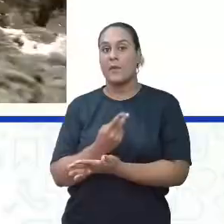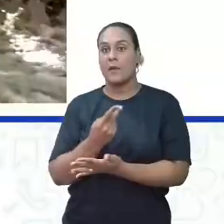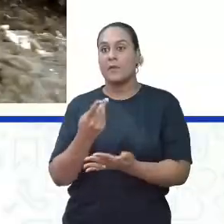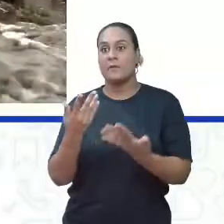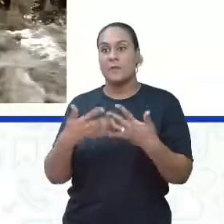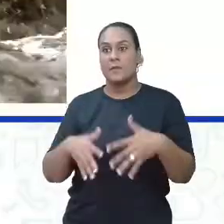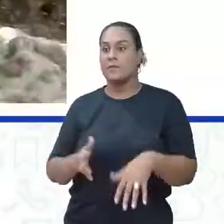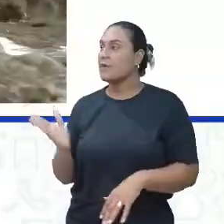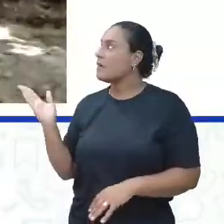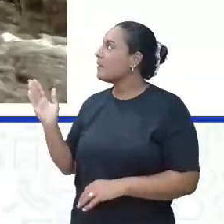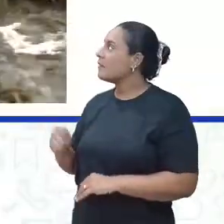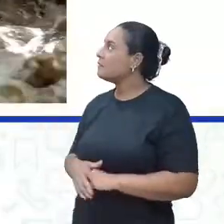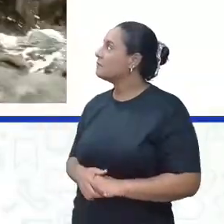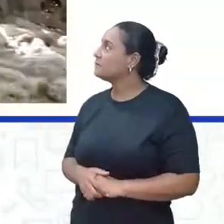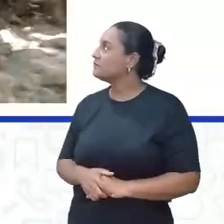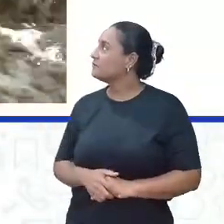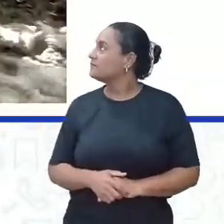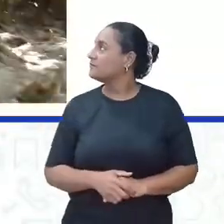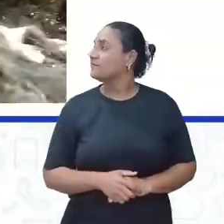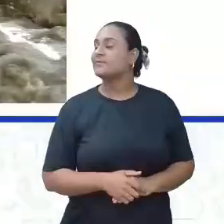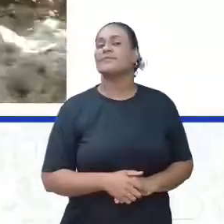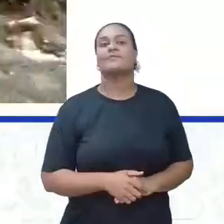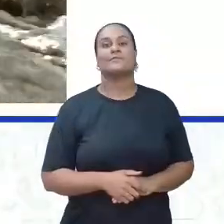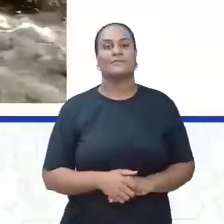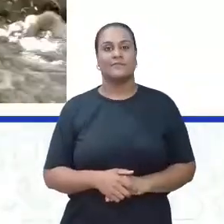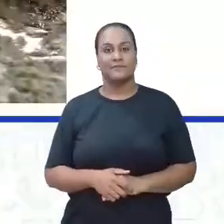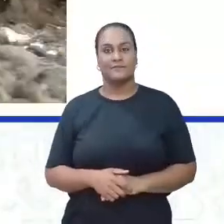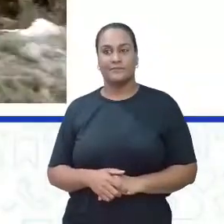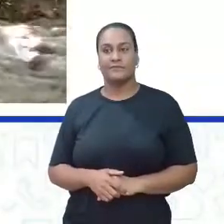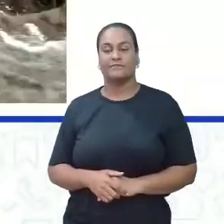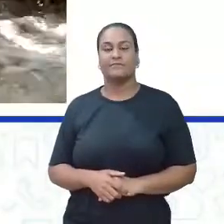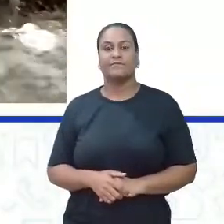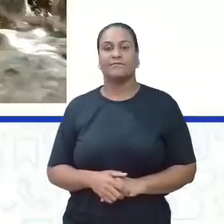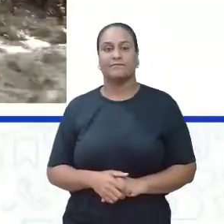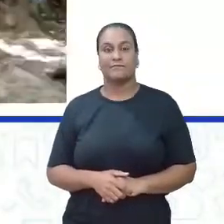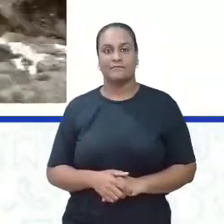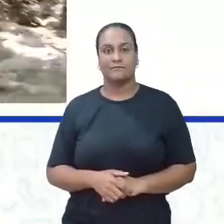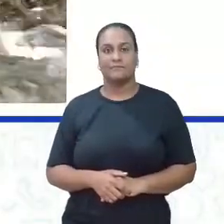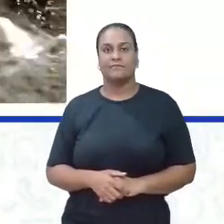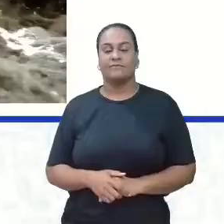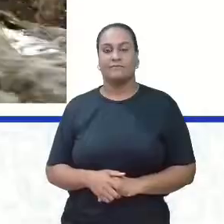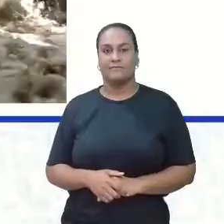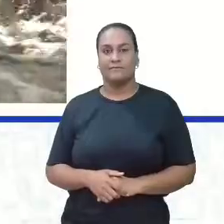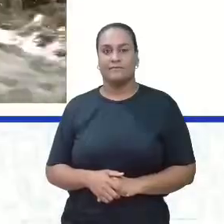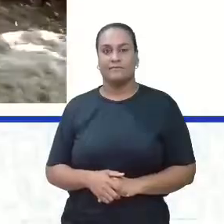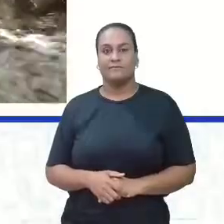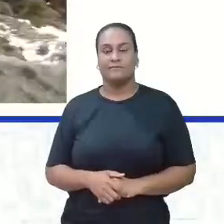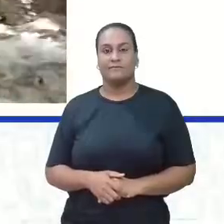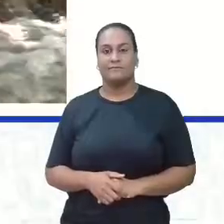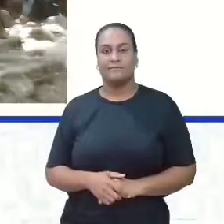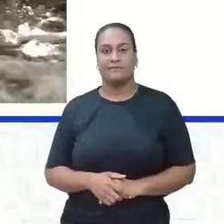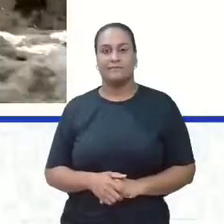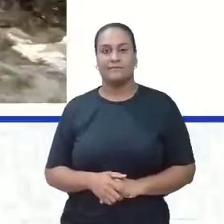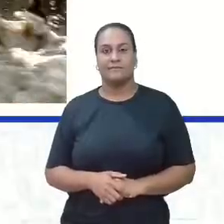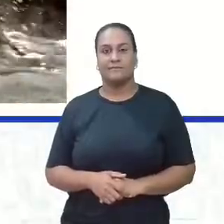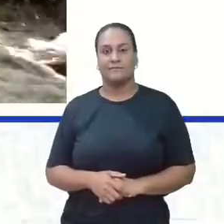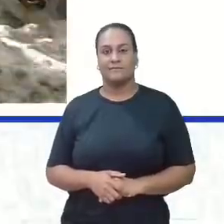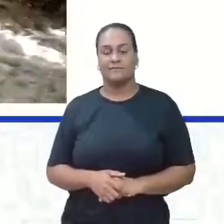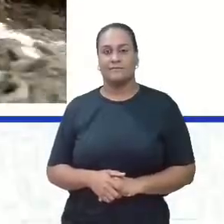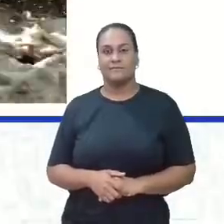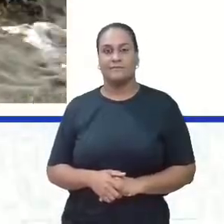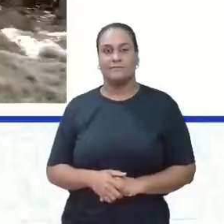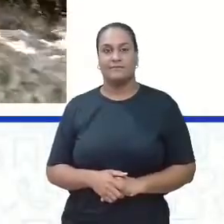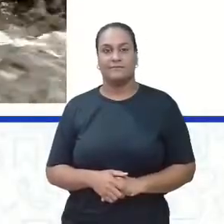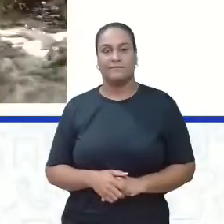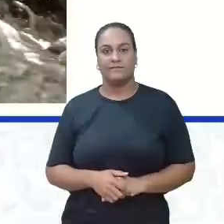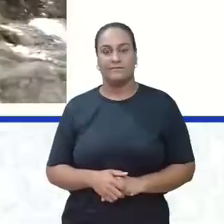Olha aí, vamos ver. Vamos embora. Quem aqui não mora em Recife não sofre com internet, né, professora? Exatamente, professor